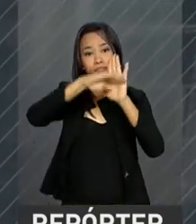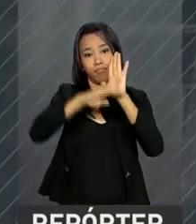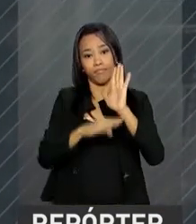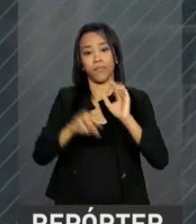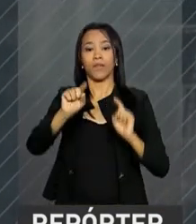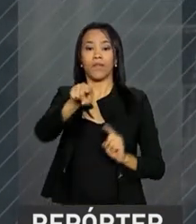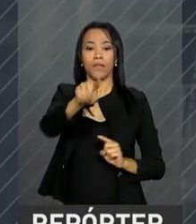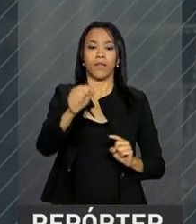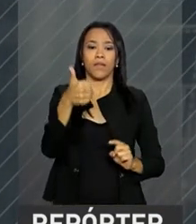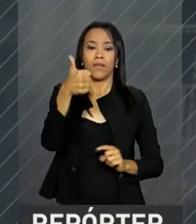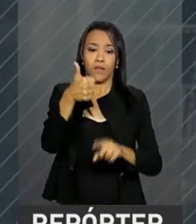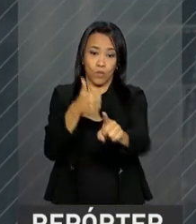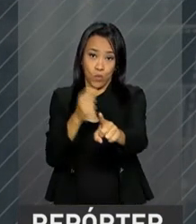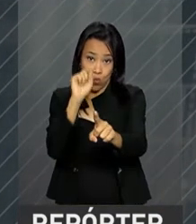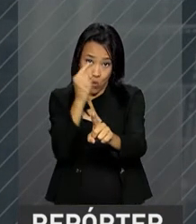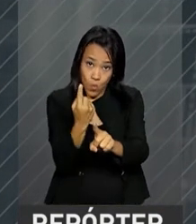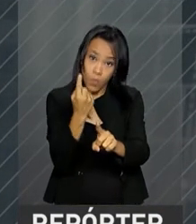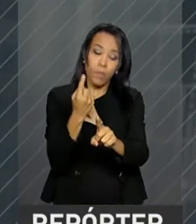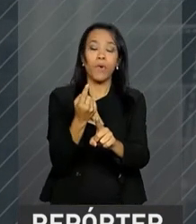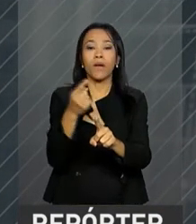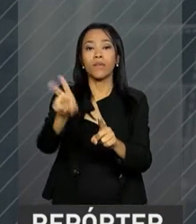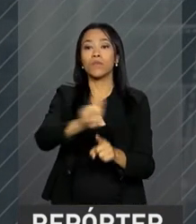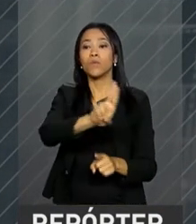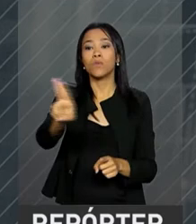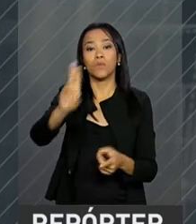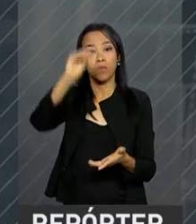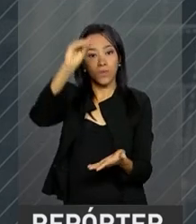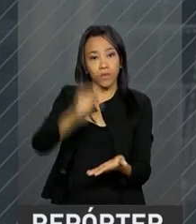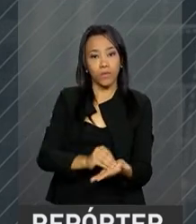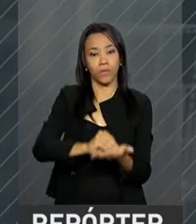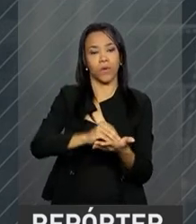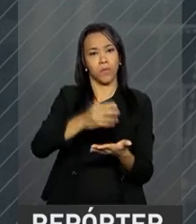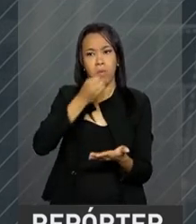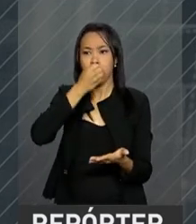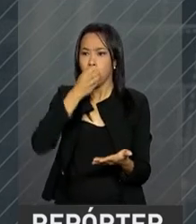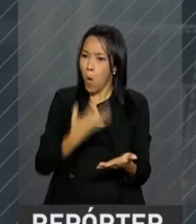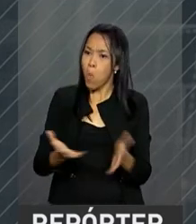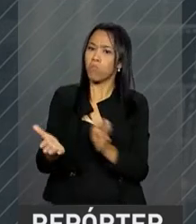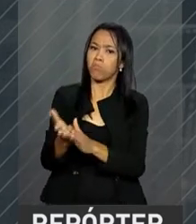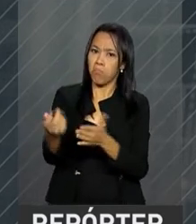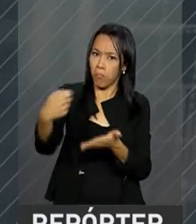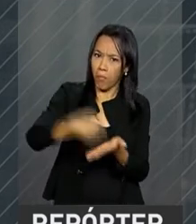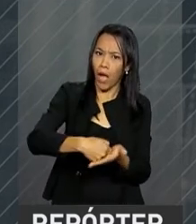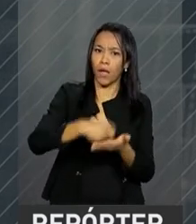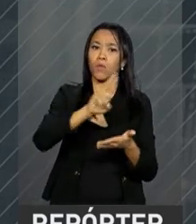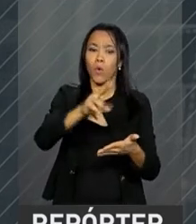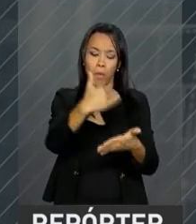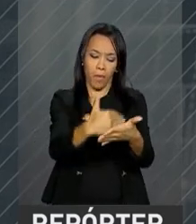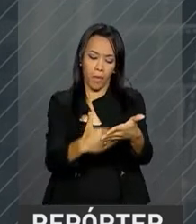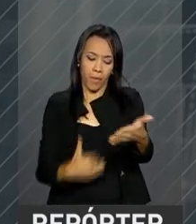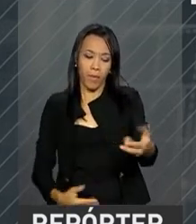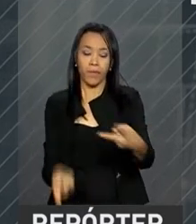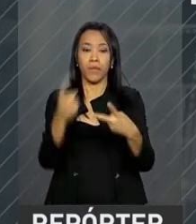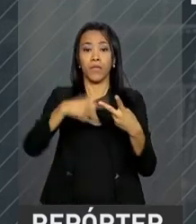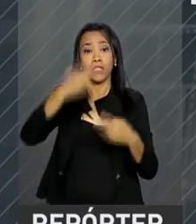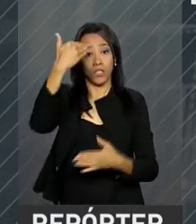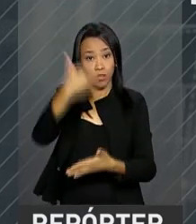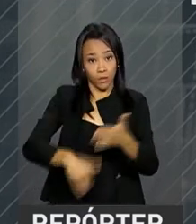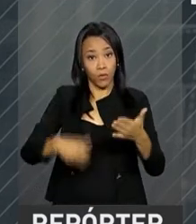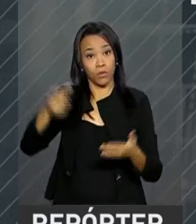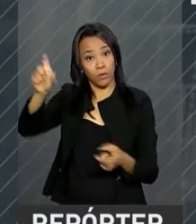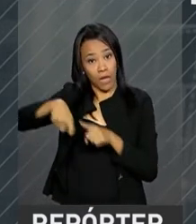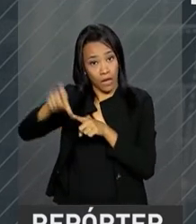estão inclusão de consumidores no cadastro positivo de bons pagadores desconto para compra com cartões de